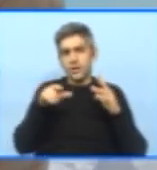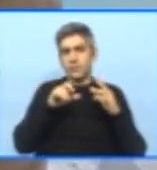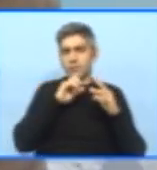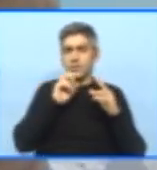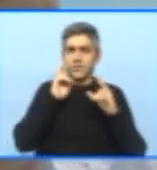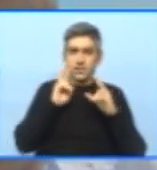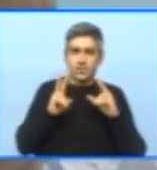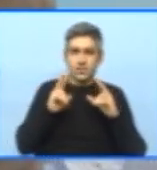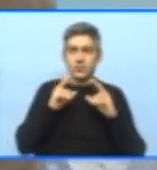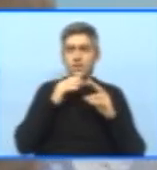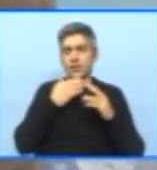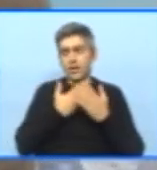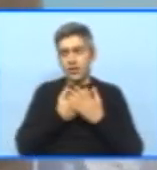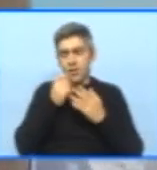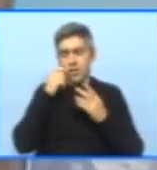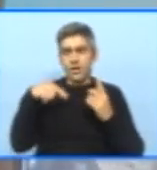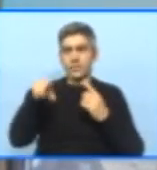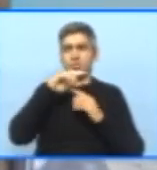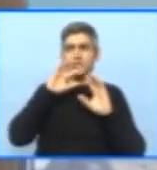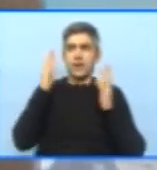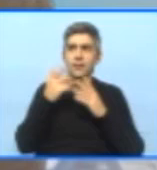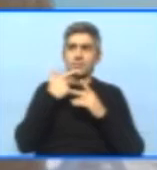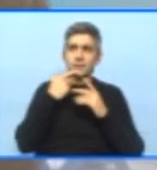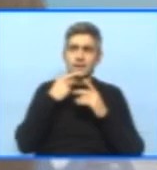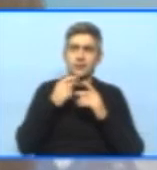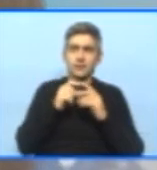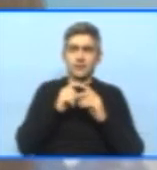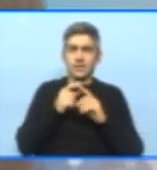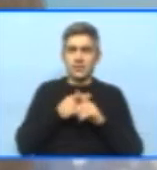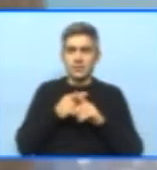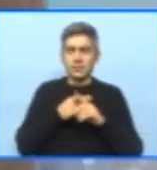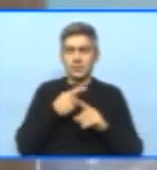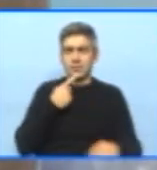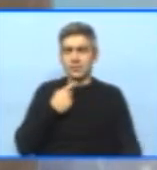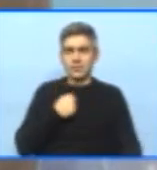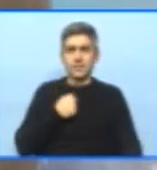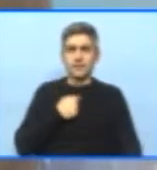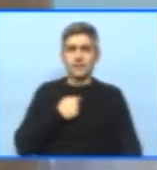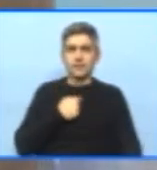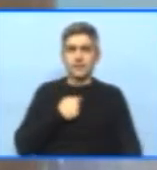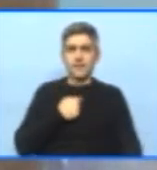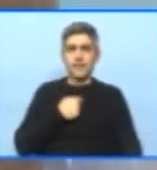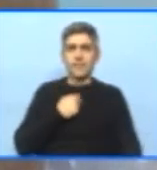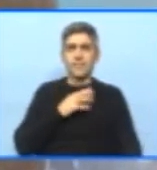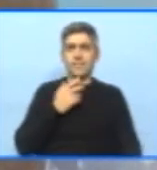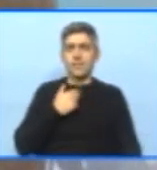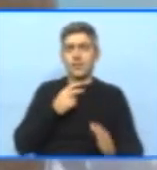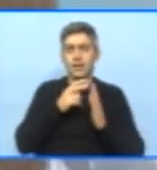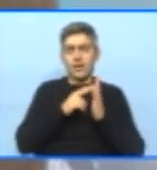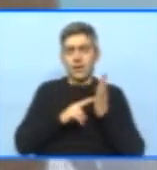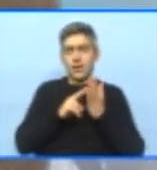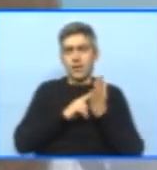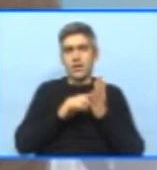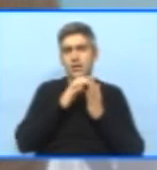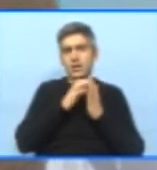palpável aos homens em geral. Isto parece muito interessante. E quando li este texto, lembra-me daquela história, acho